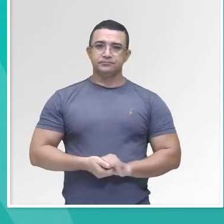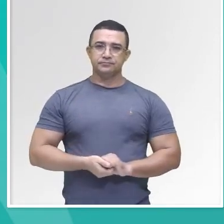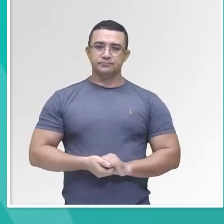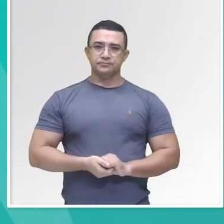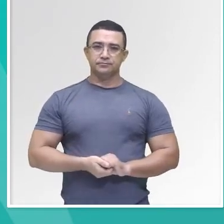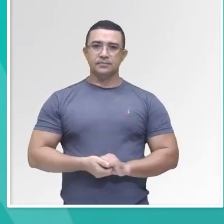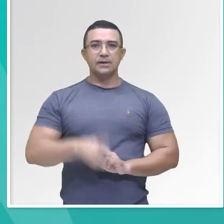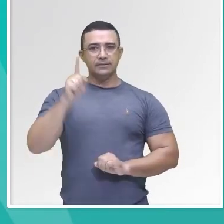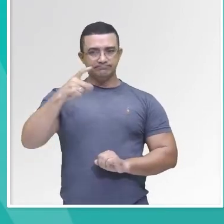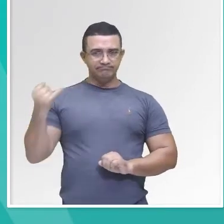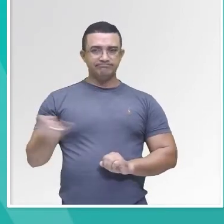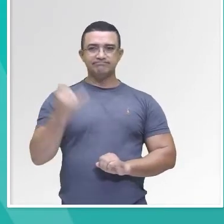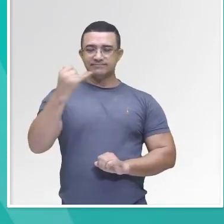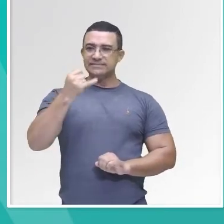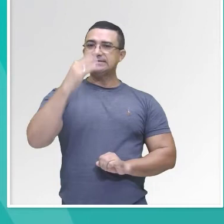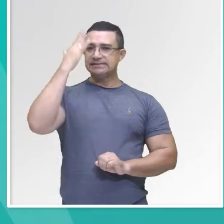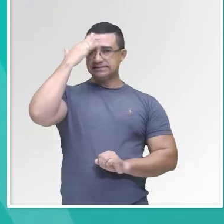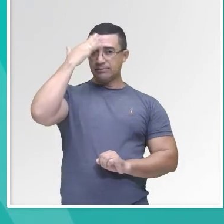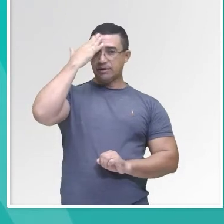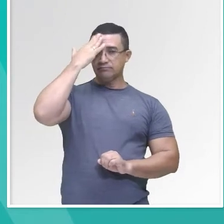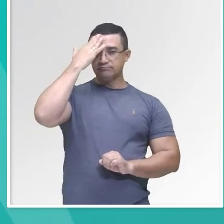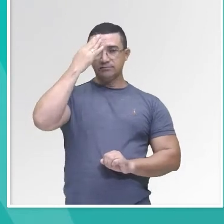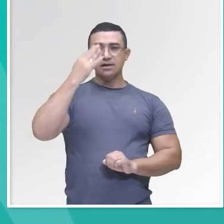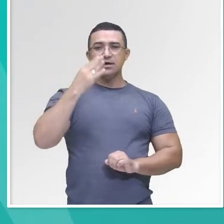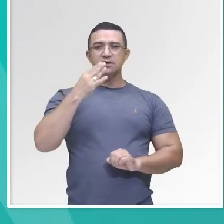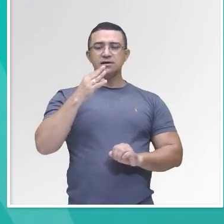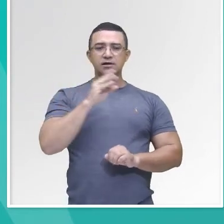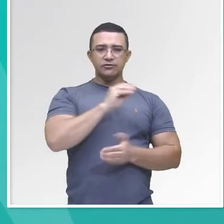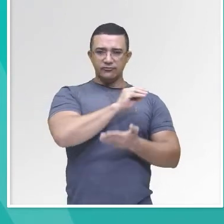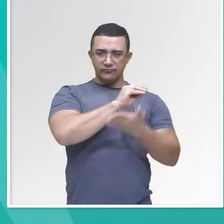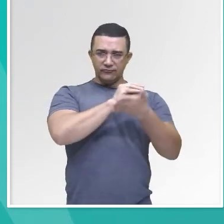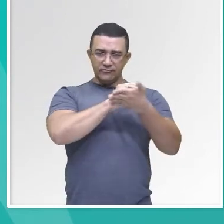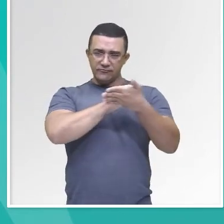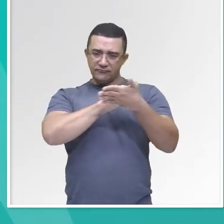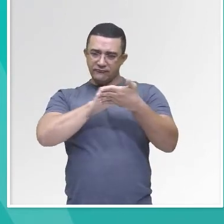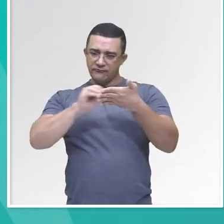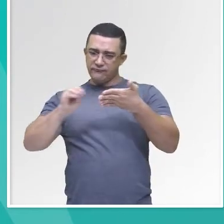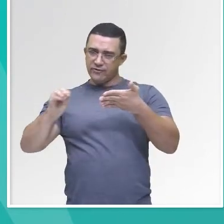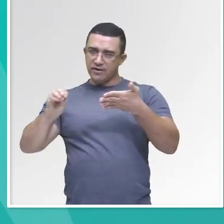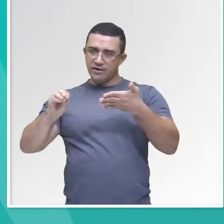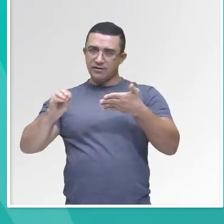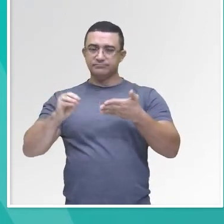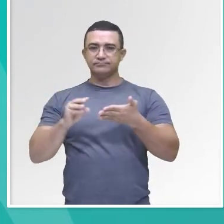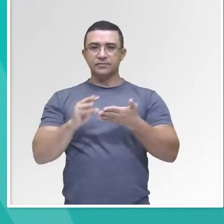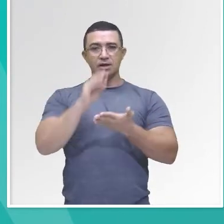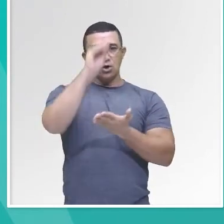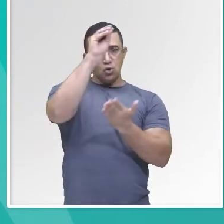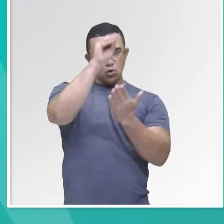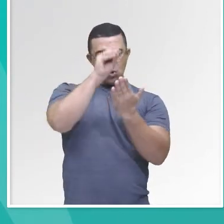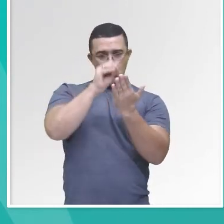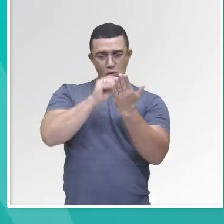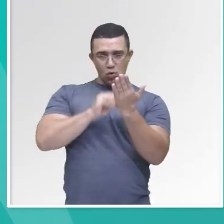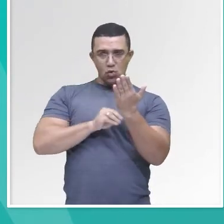necessário reconhecer filas, como vocês estão vendo aí, colunas